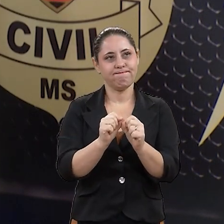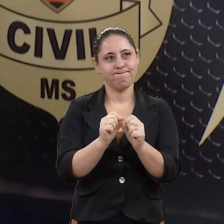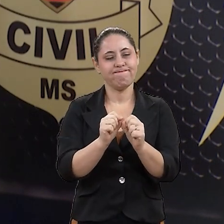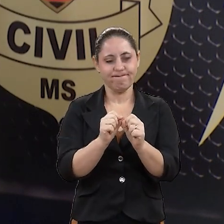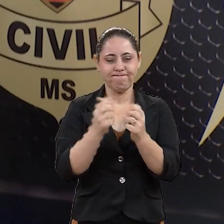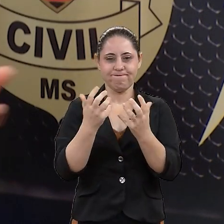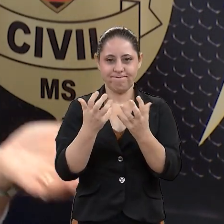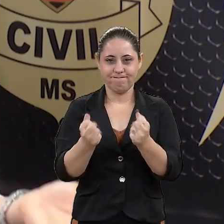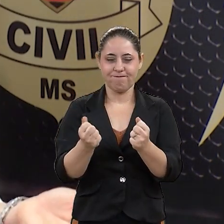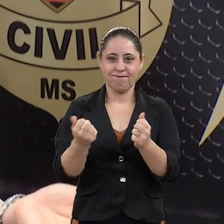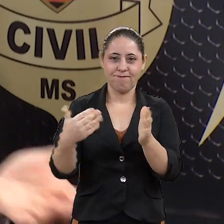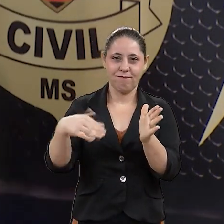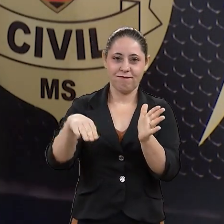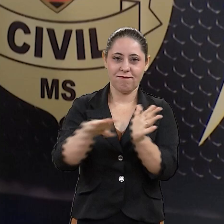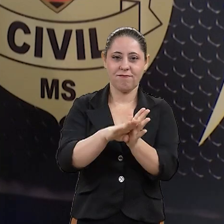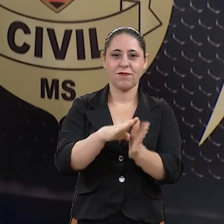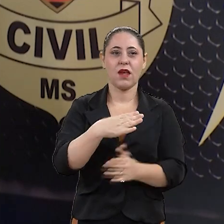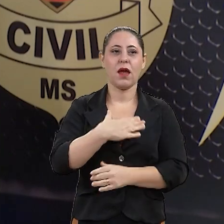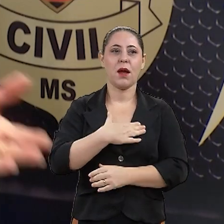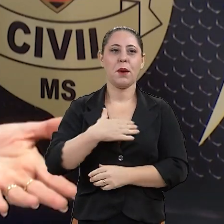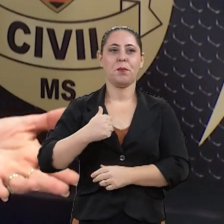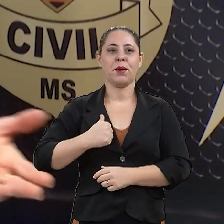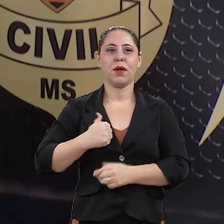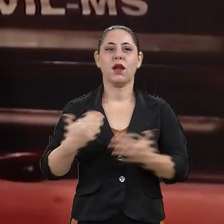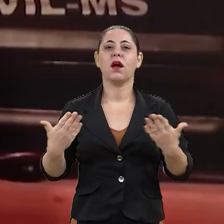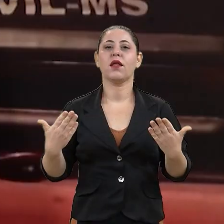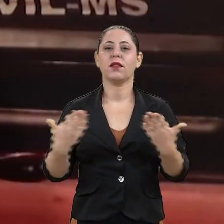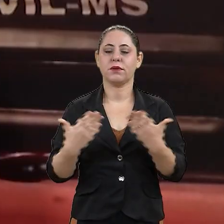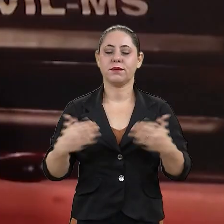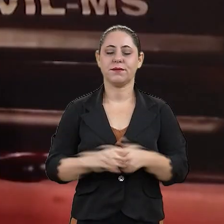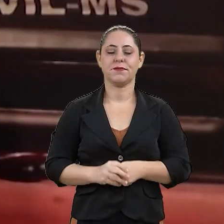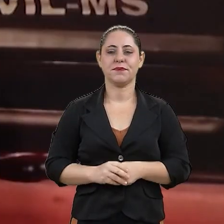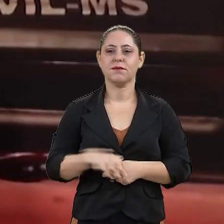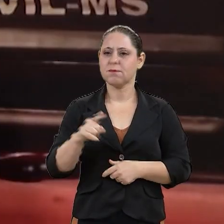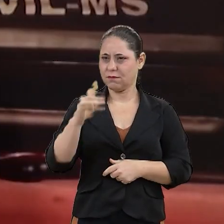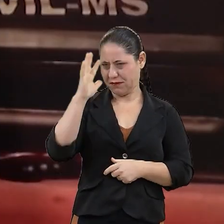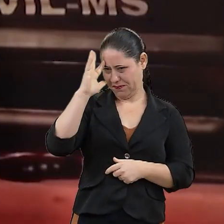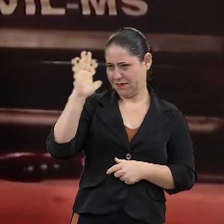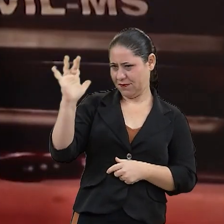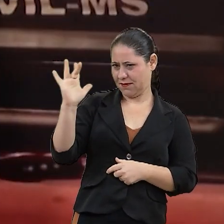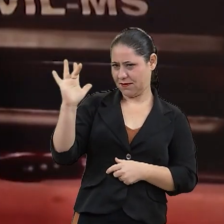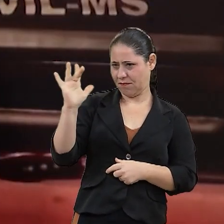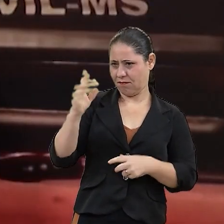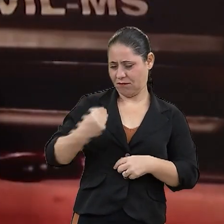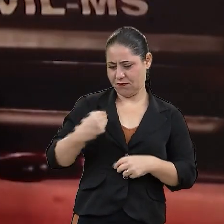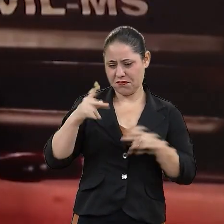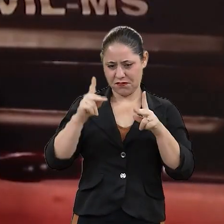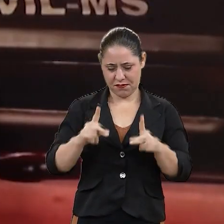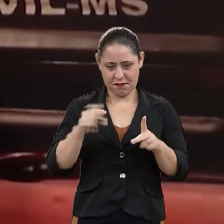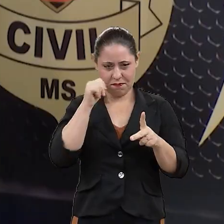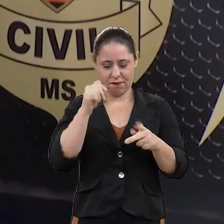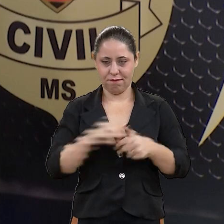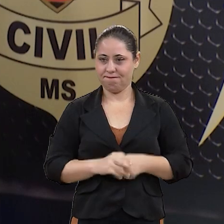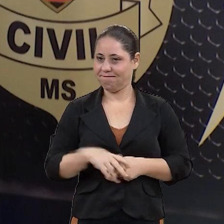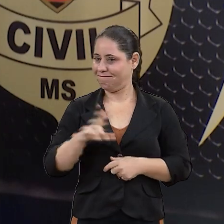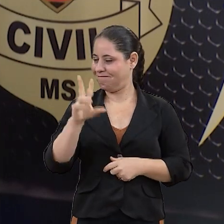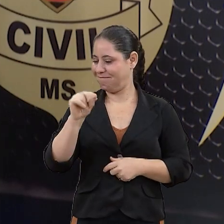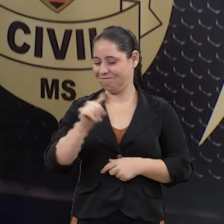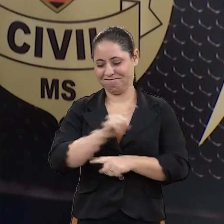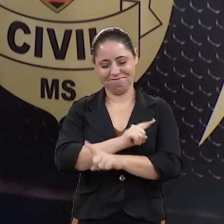resolvi encarar e aí eu cheguei como primeira-dama. E está sendo muito legal. E você se imaginava na vida pública, Mônica?